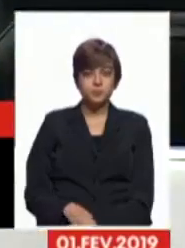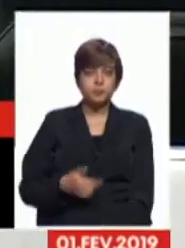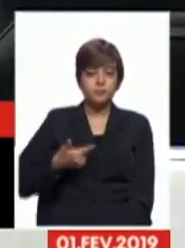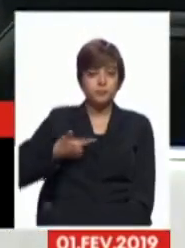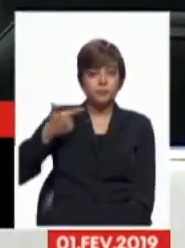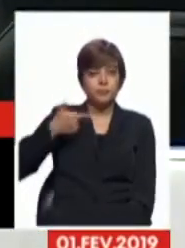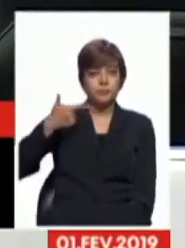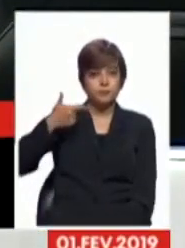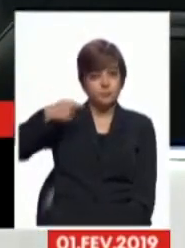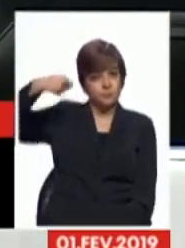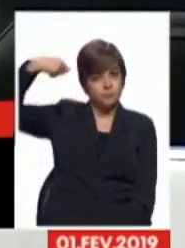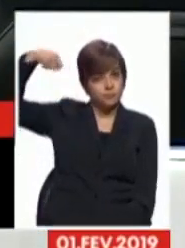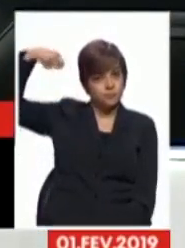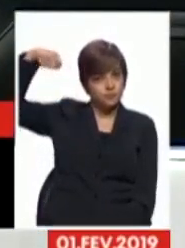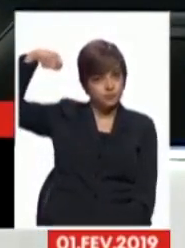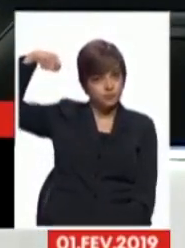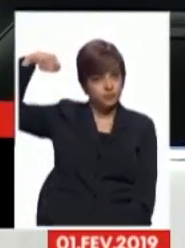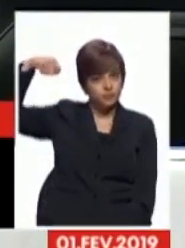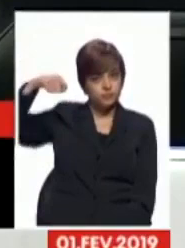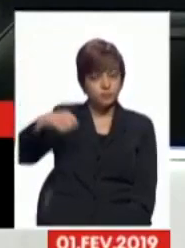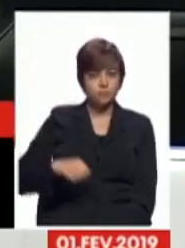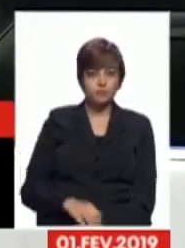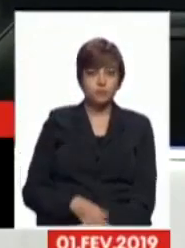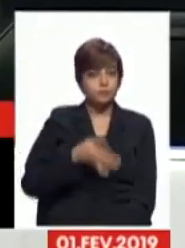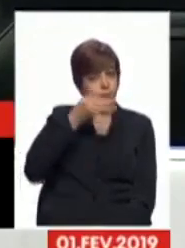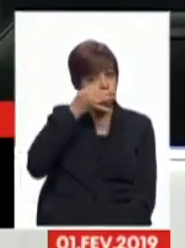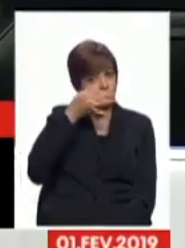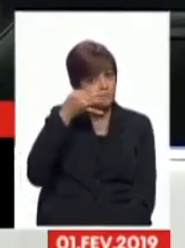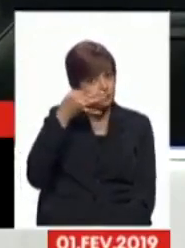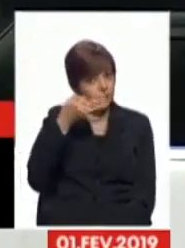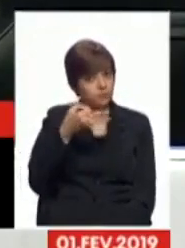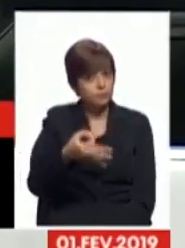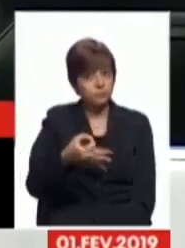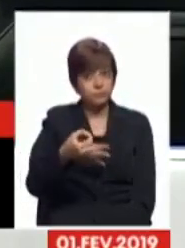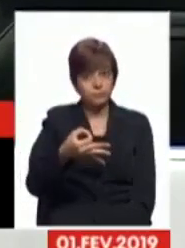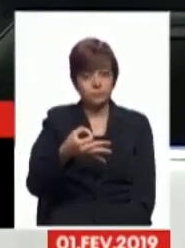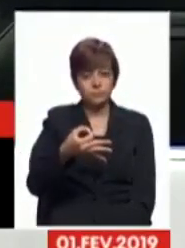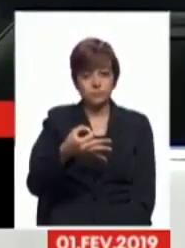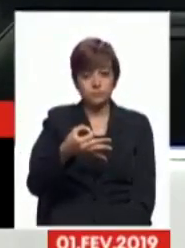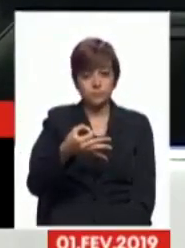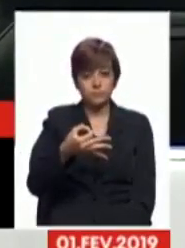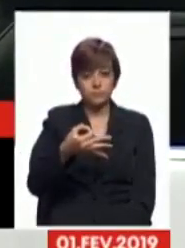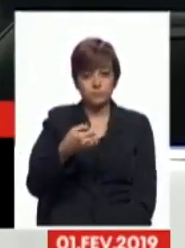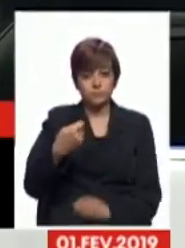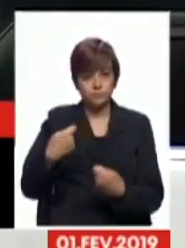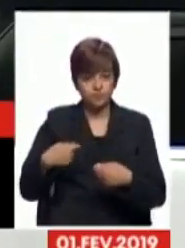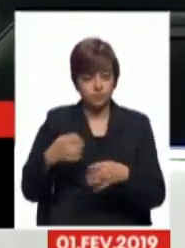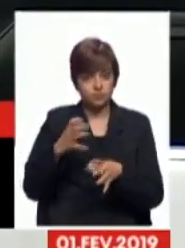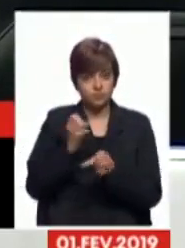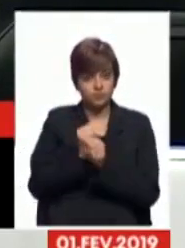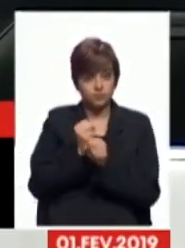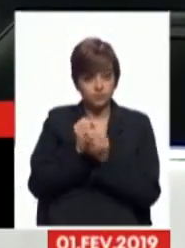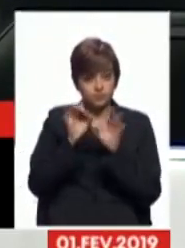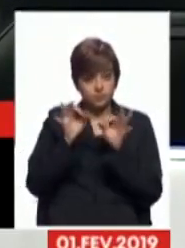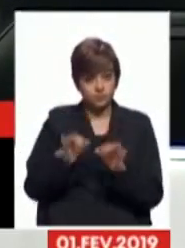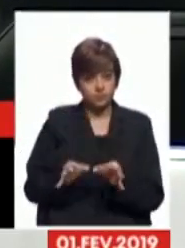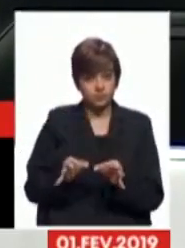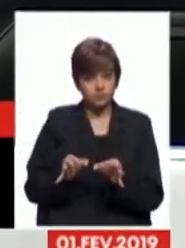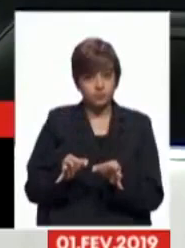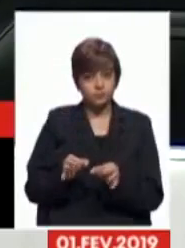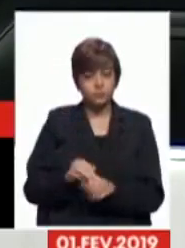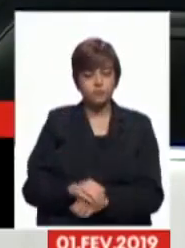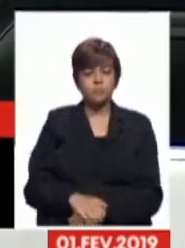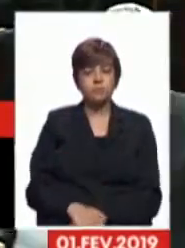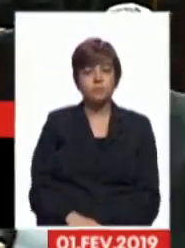Segunda chamada. Gente, presta bem atenção para não somar os votos mais ou menos igual, né? Segunda chamada. Em